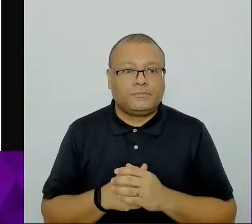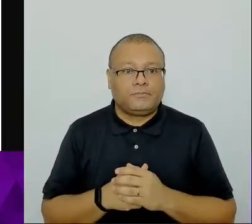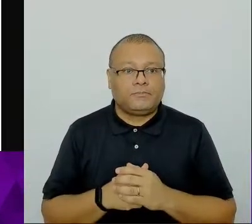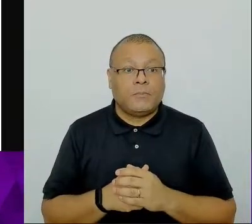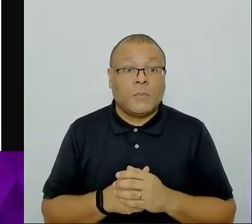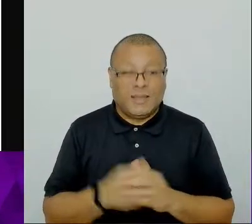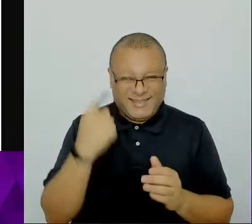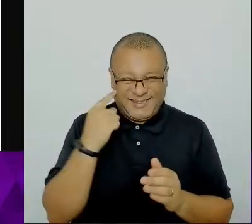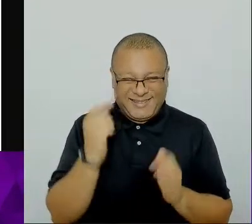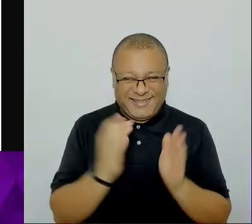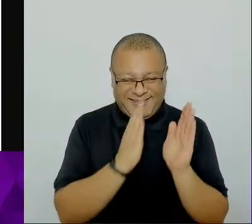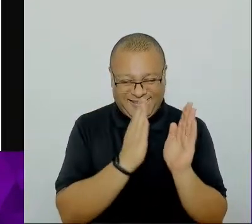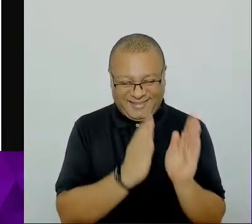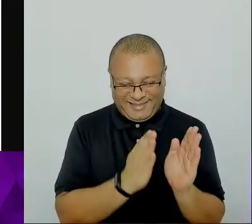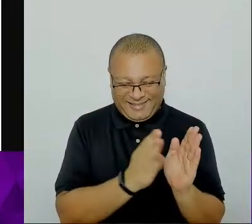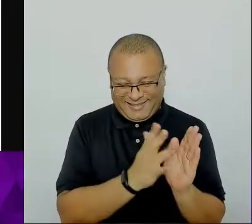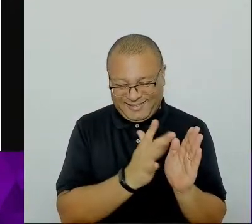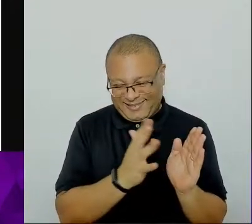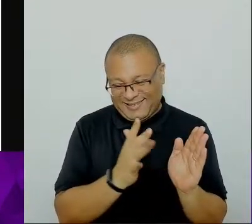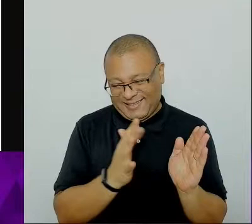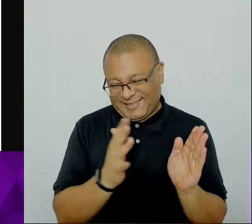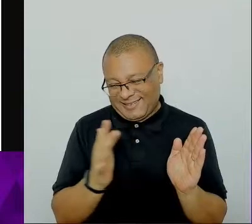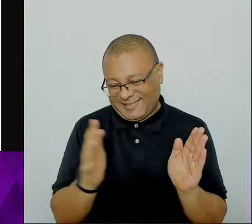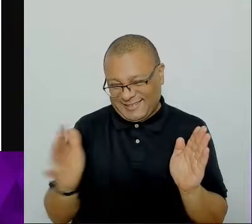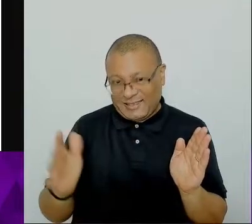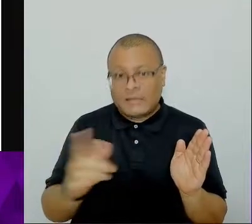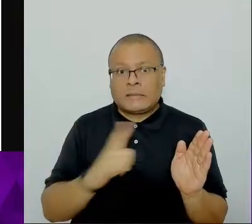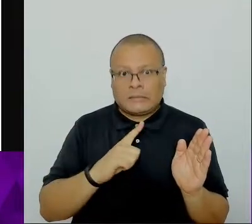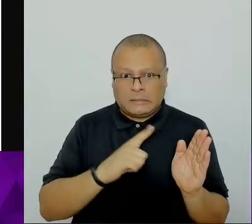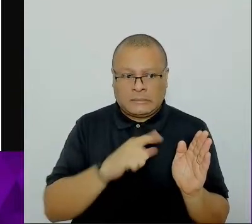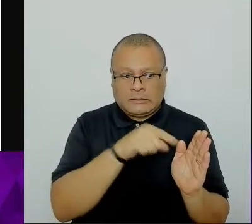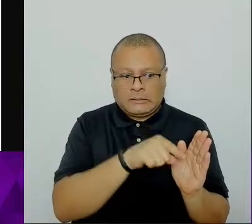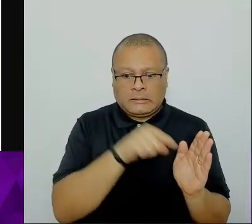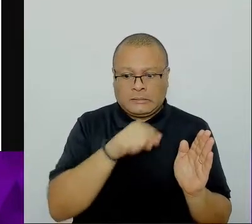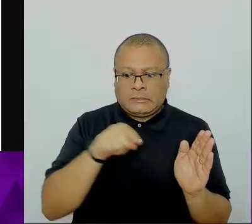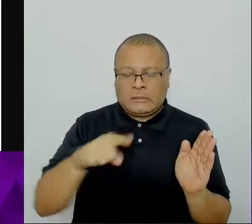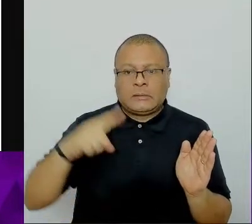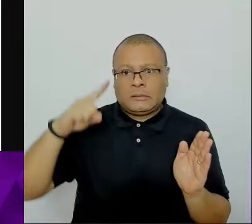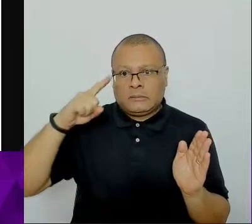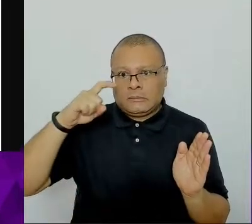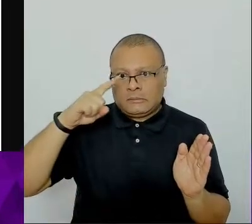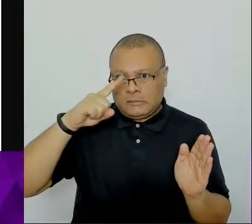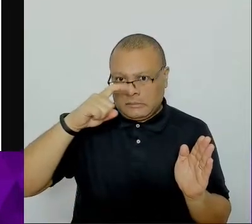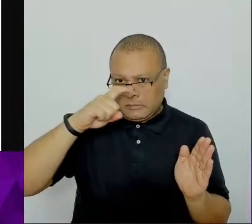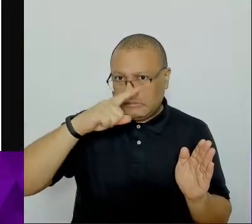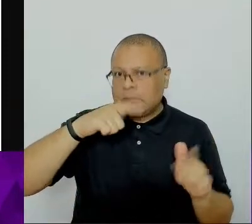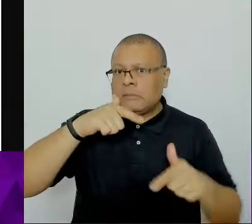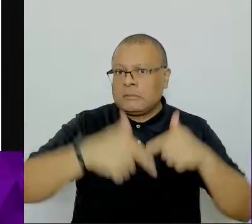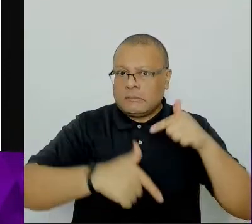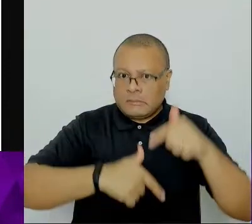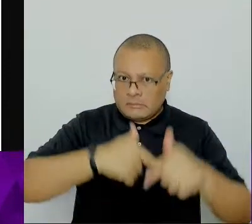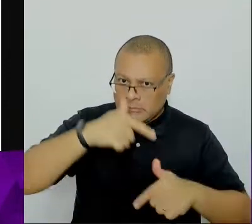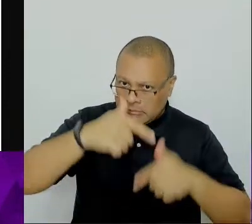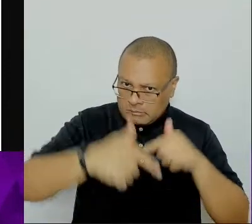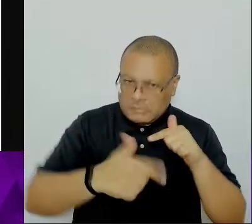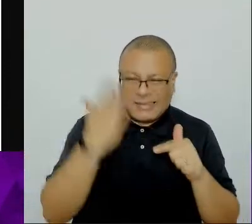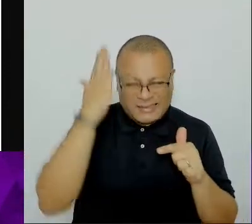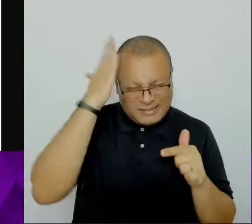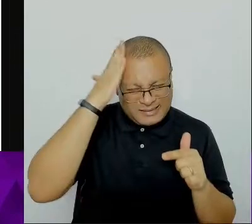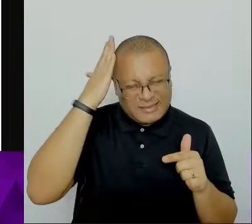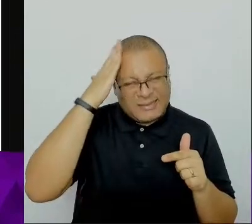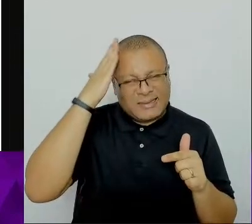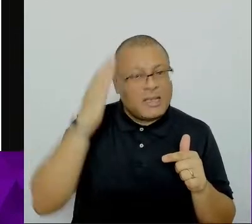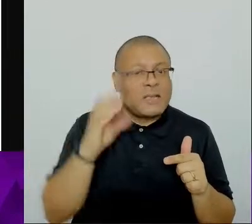pipeline bastante, é um fluxo bastante complexo, né, e a gente sabe que é um fluxo